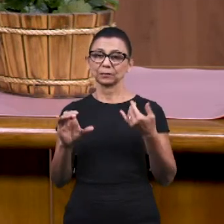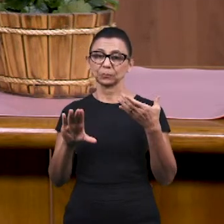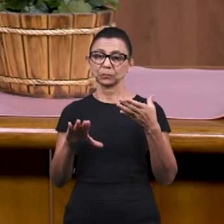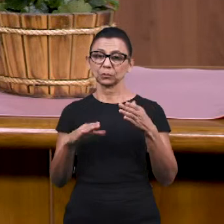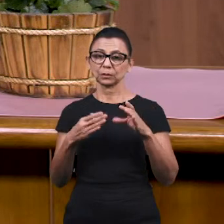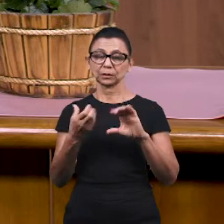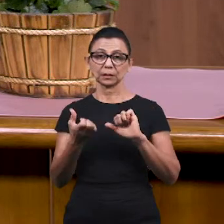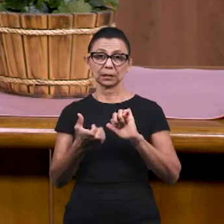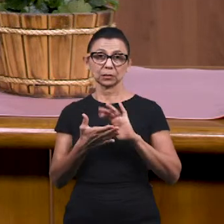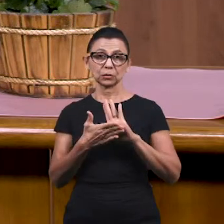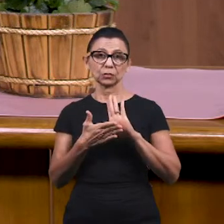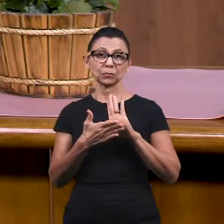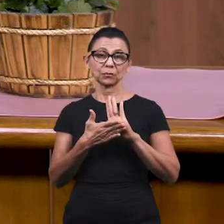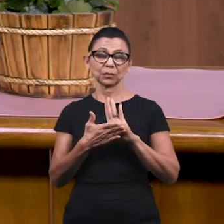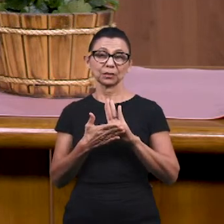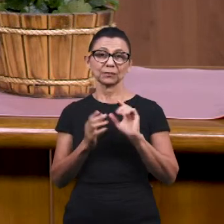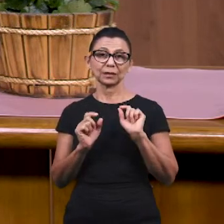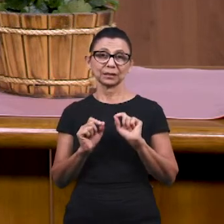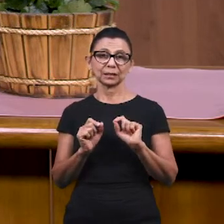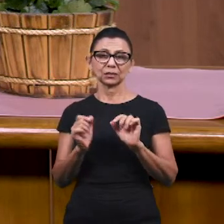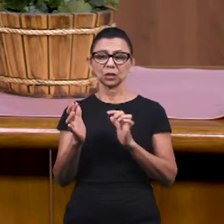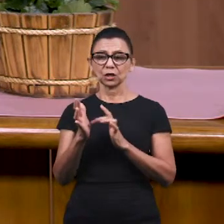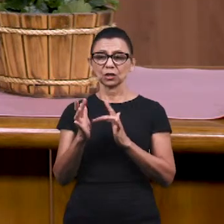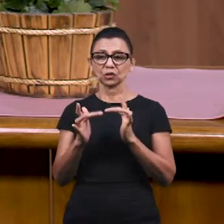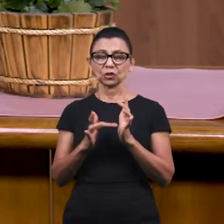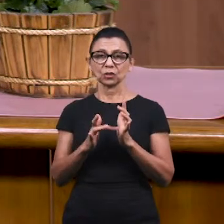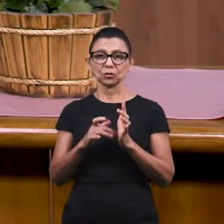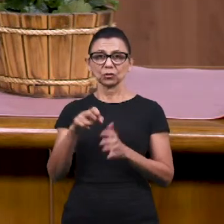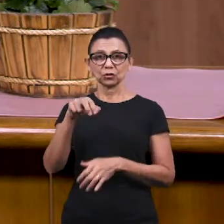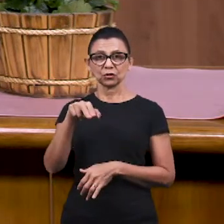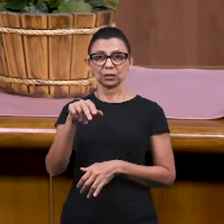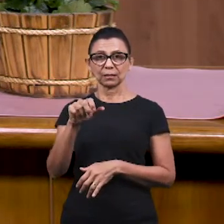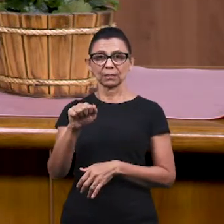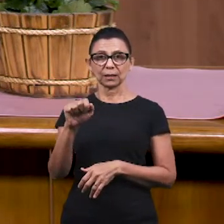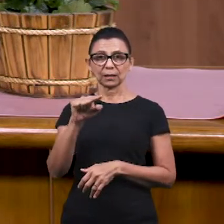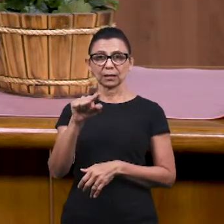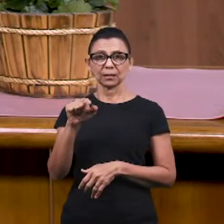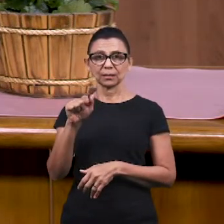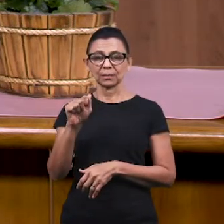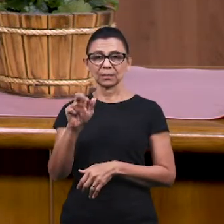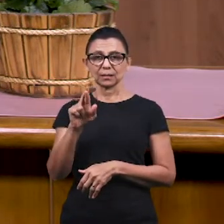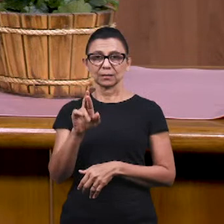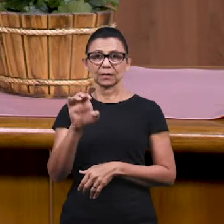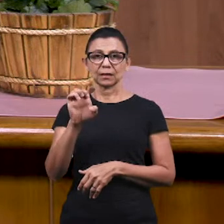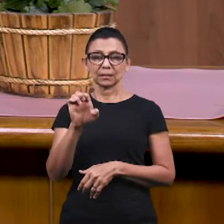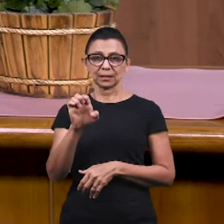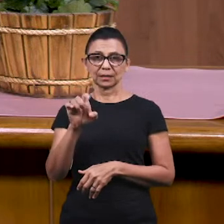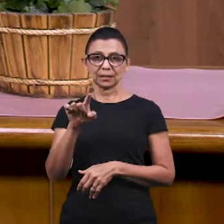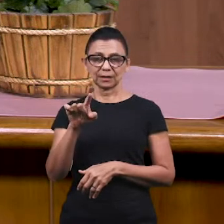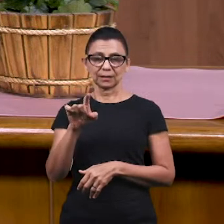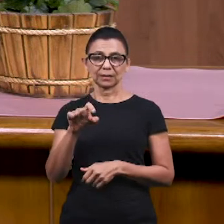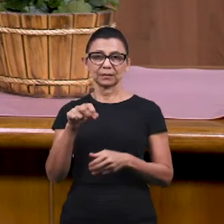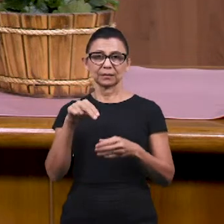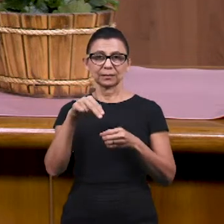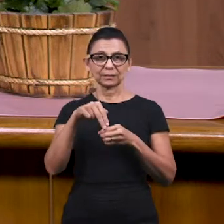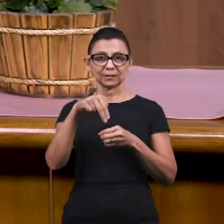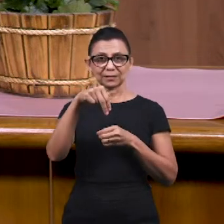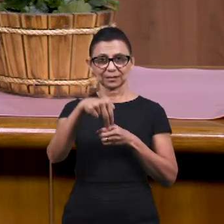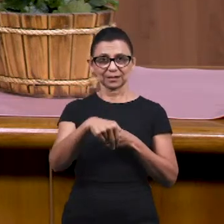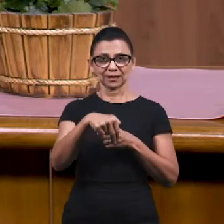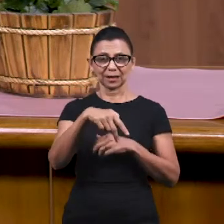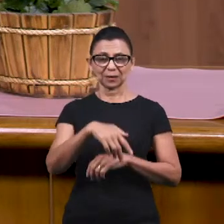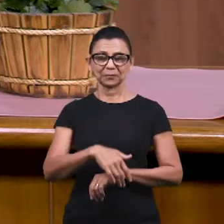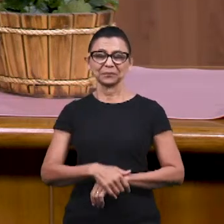de Jesus de Nazaré. Jesus em torno do qual nós estamos nesta manhã e